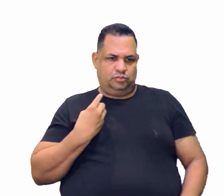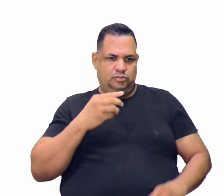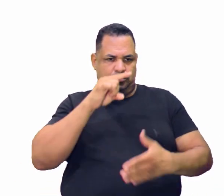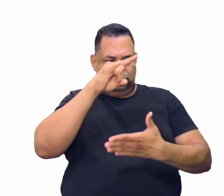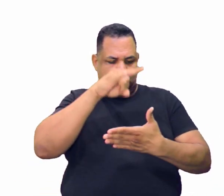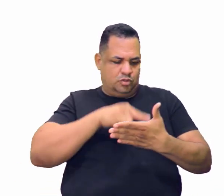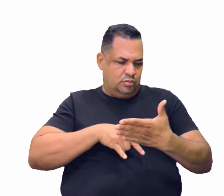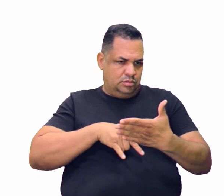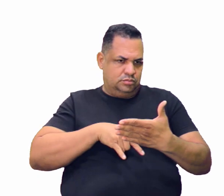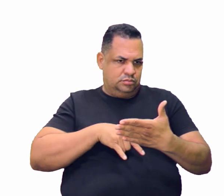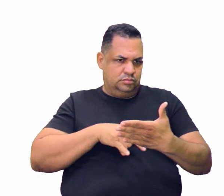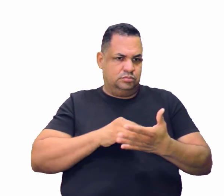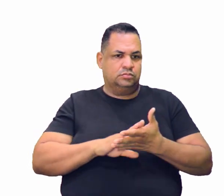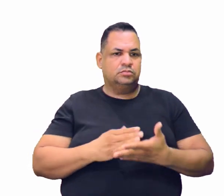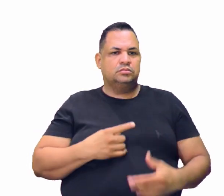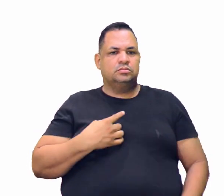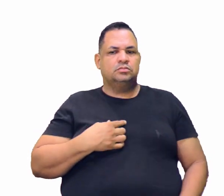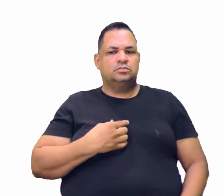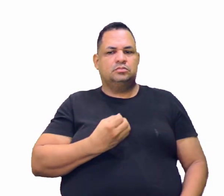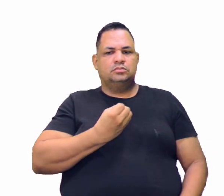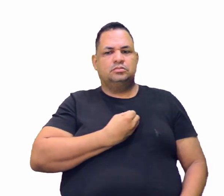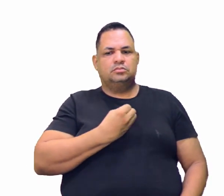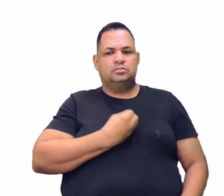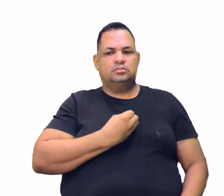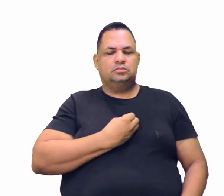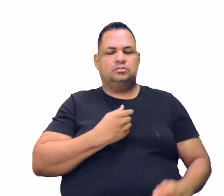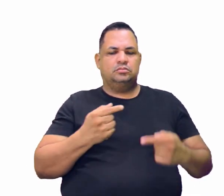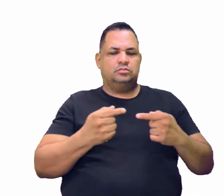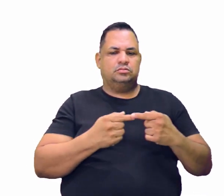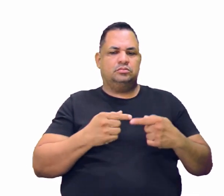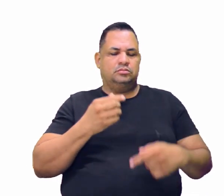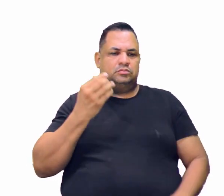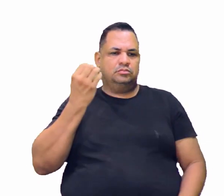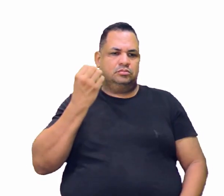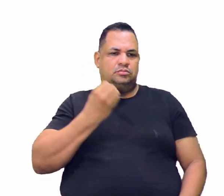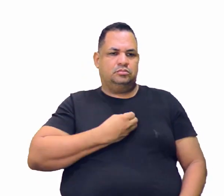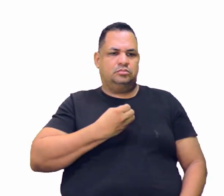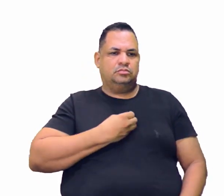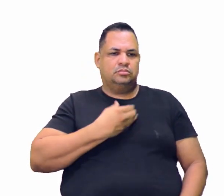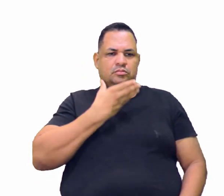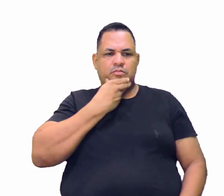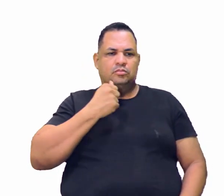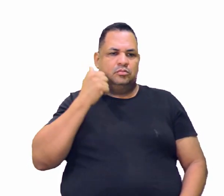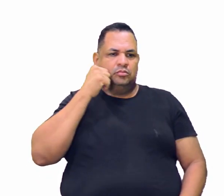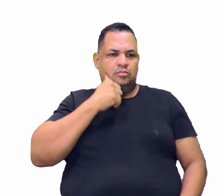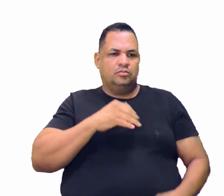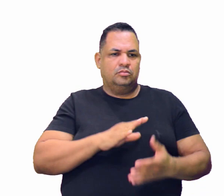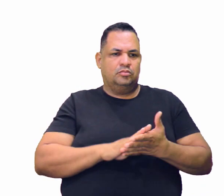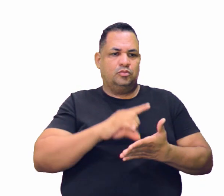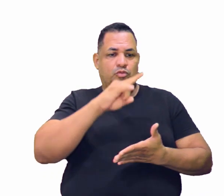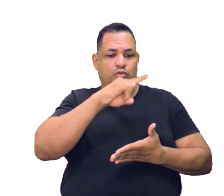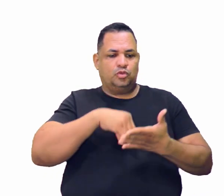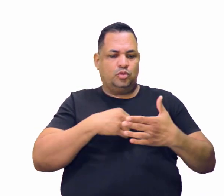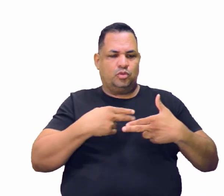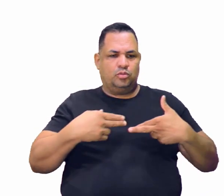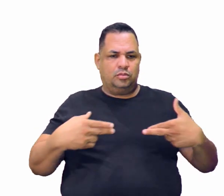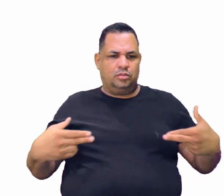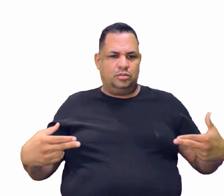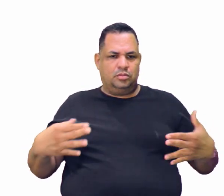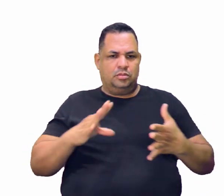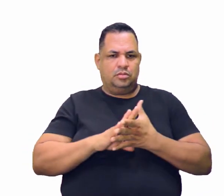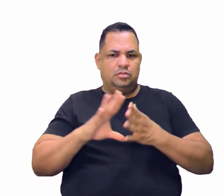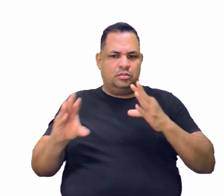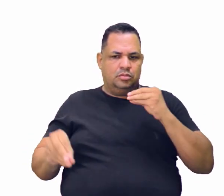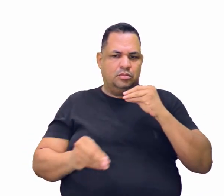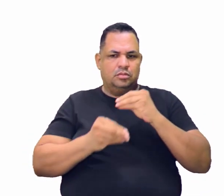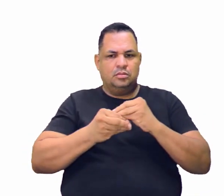a concordância em gênero e número. Os documentos, ó, tá pluralizado.